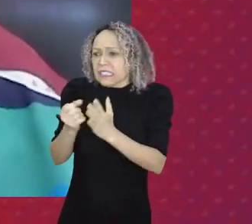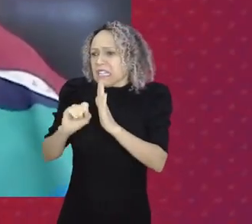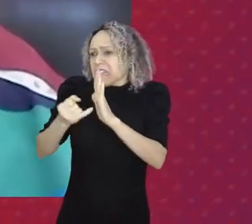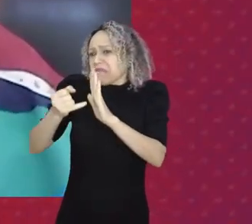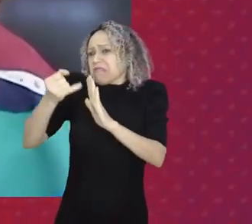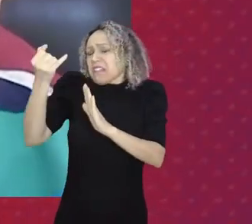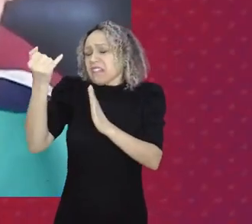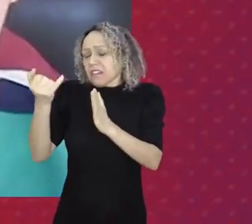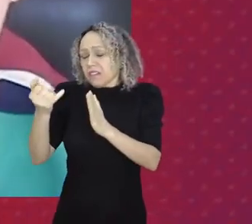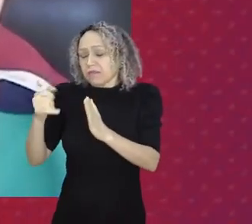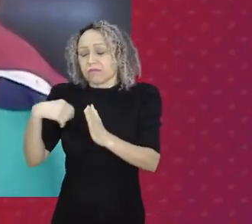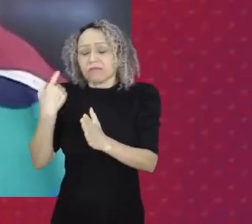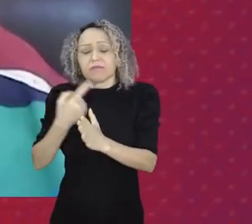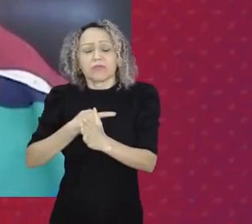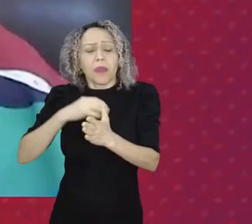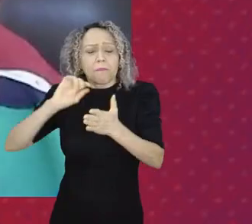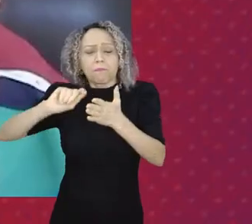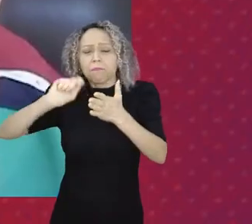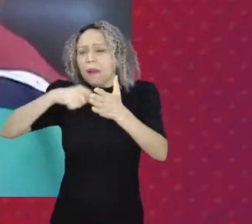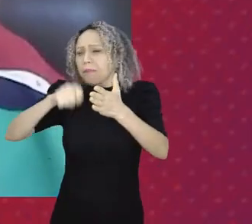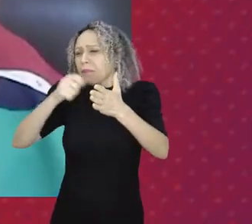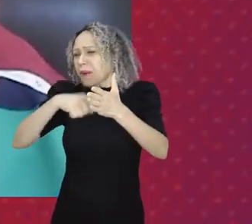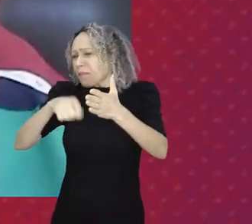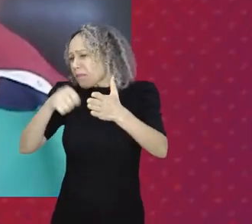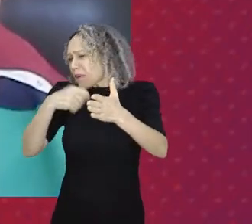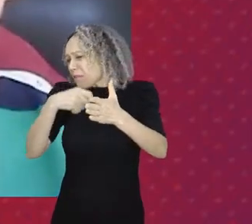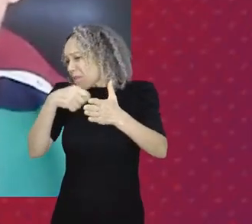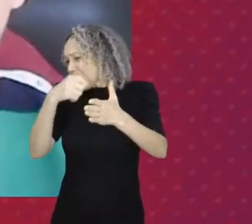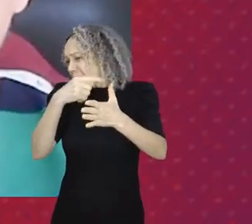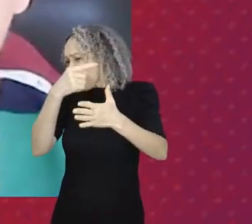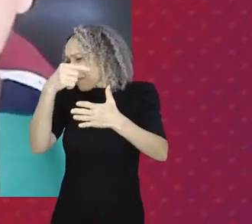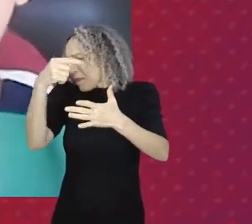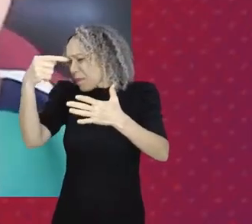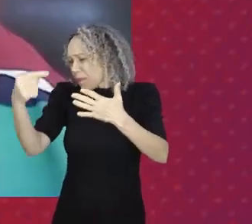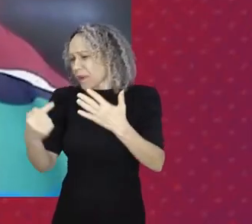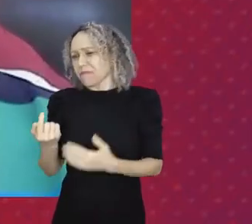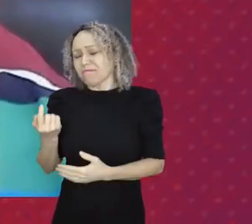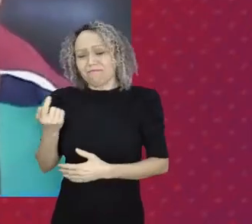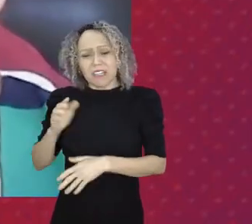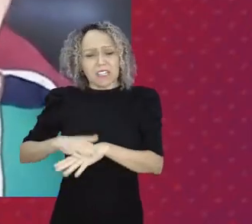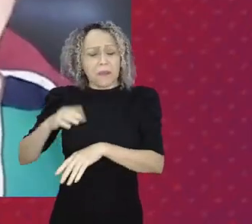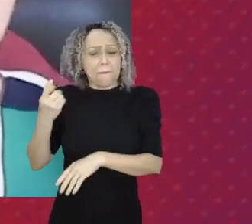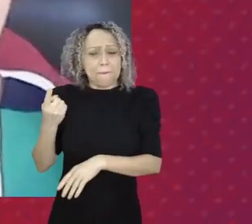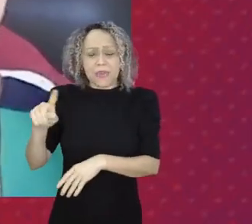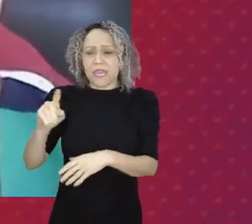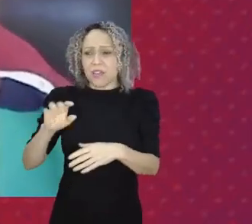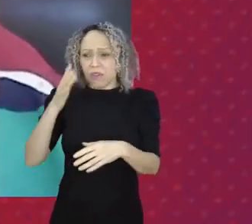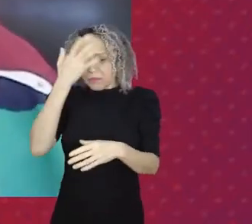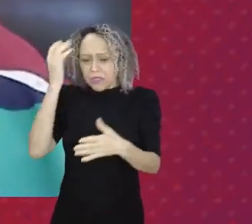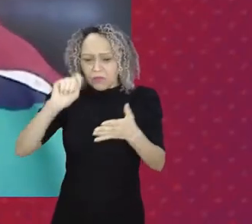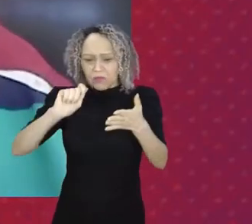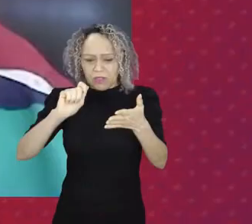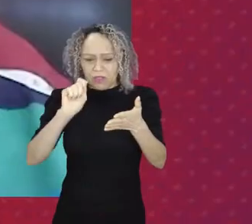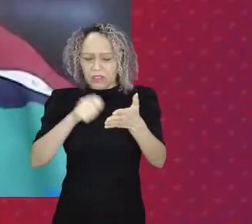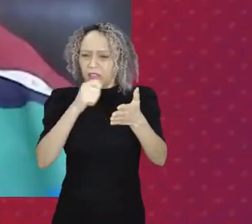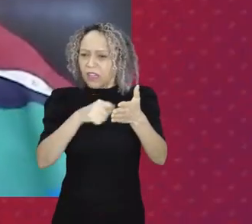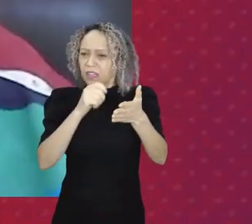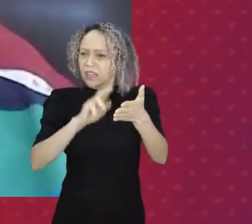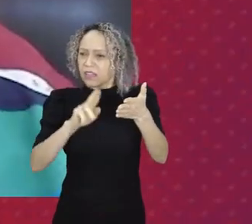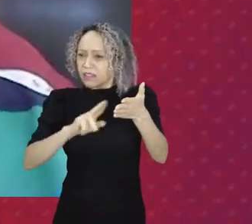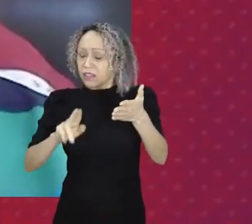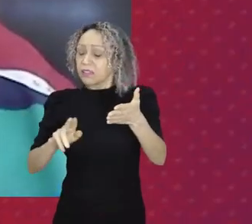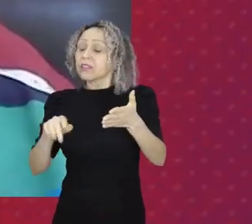1.300.000 assinaturas coletadas uma a uma, ao mesmo tempo que fazíamos assembleia